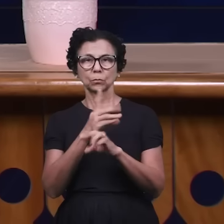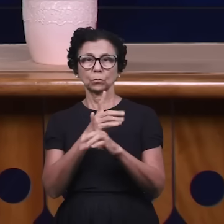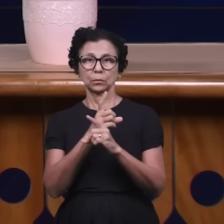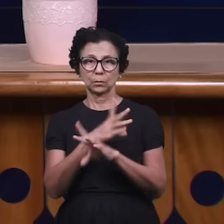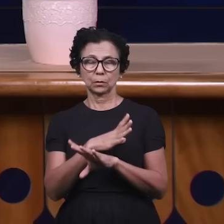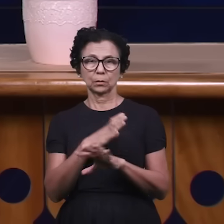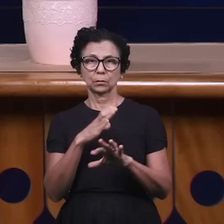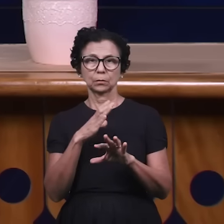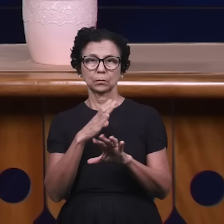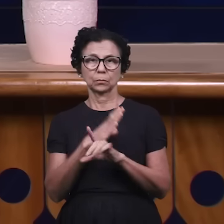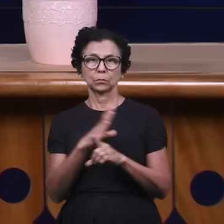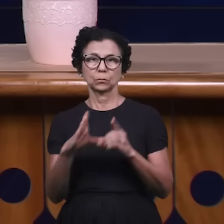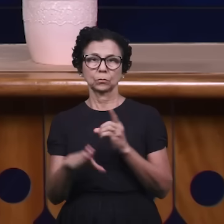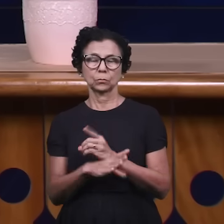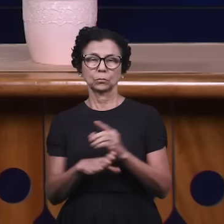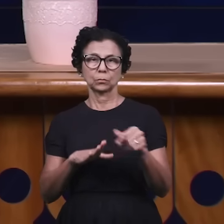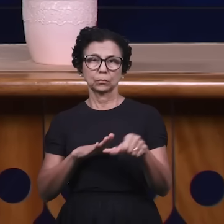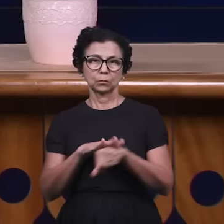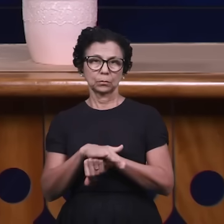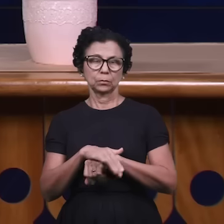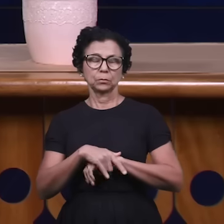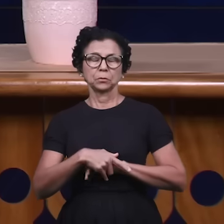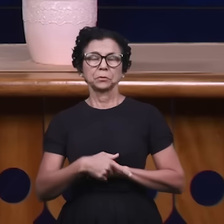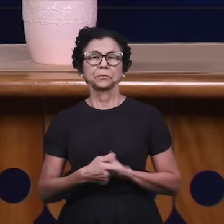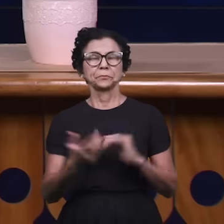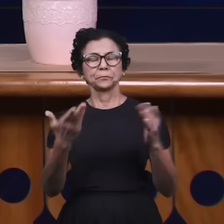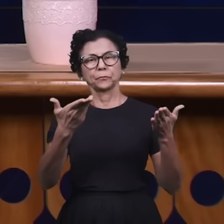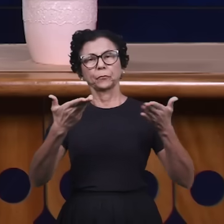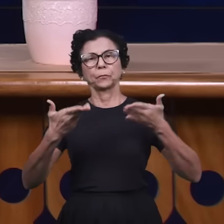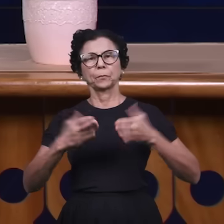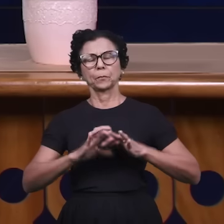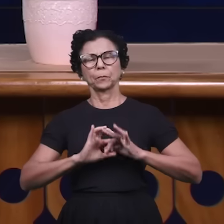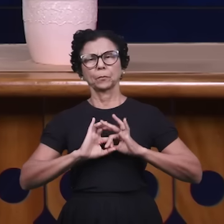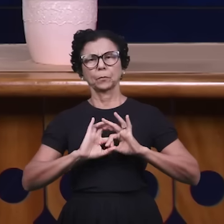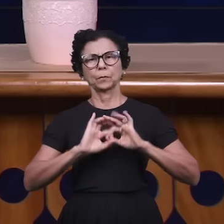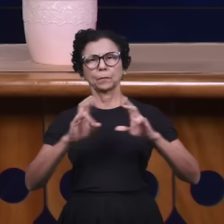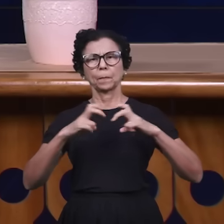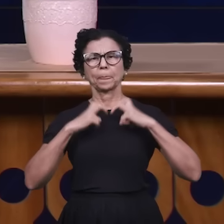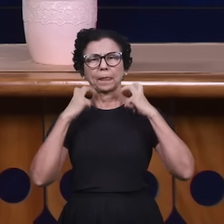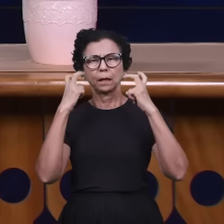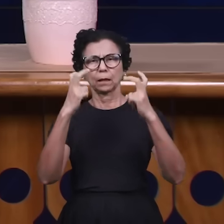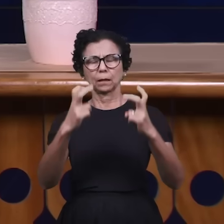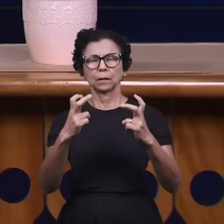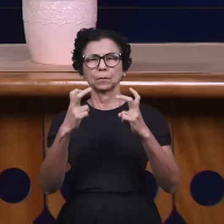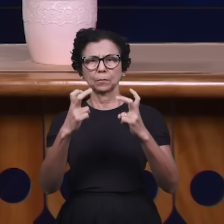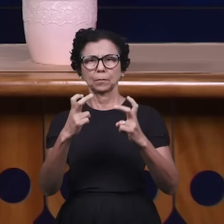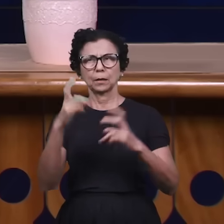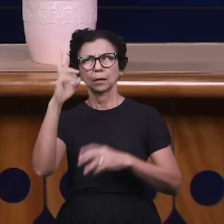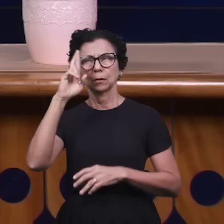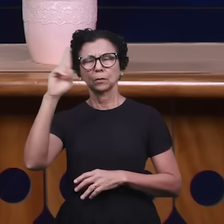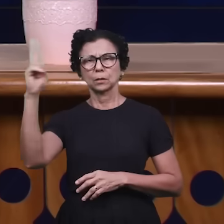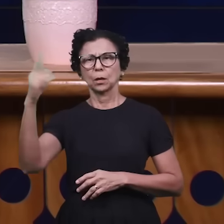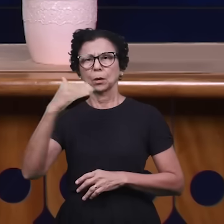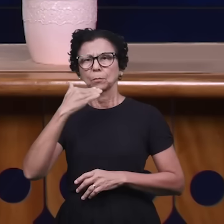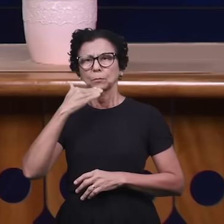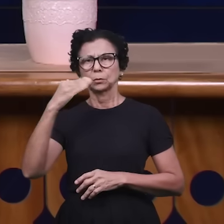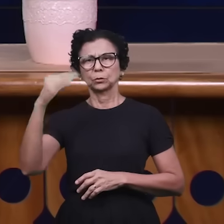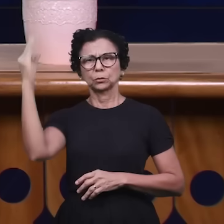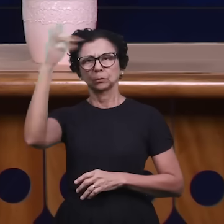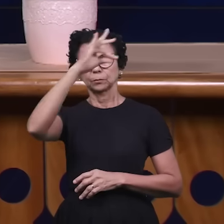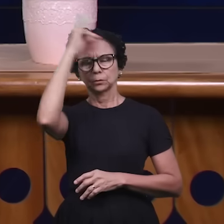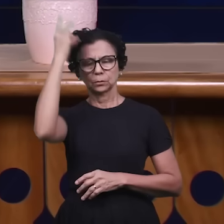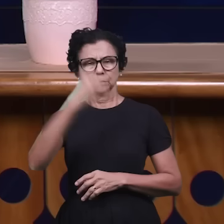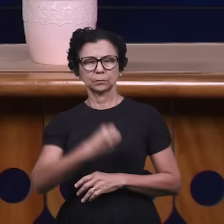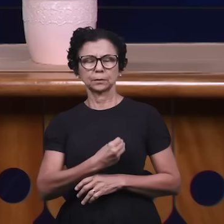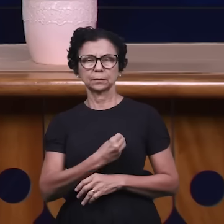culto desta noite. Te convido então a fechar os seus olhos. Nós vamos clamar ao Senhor, invocando a presença